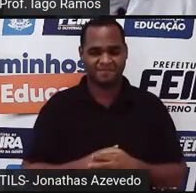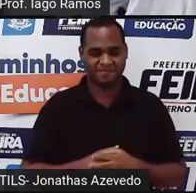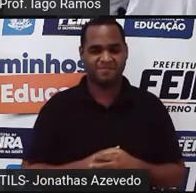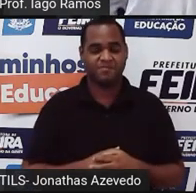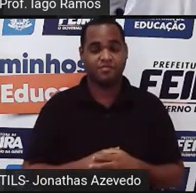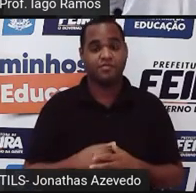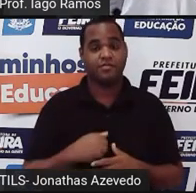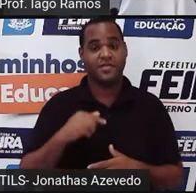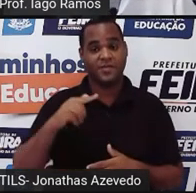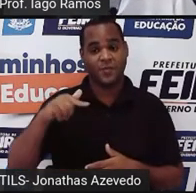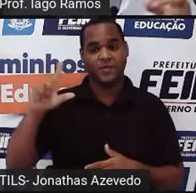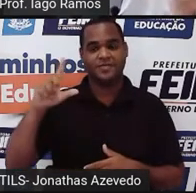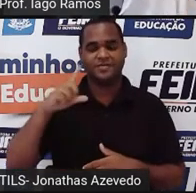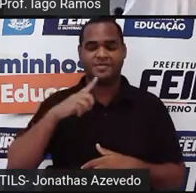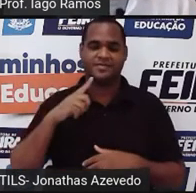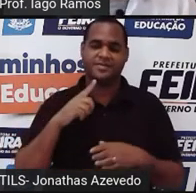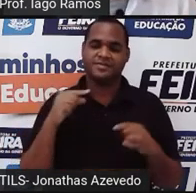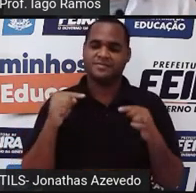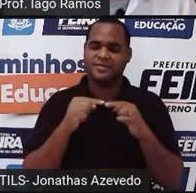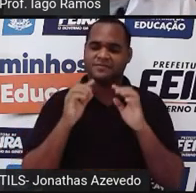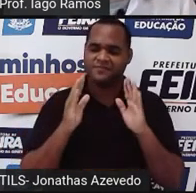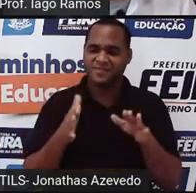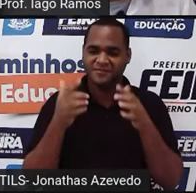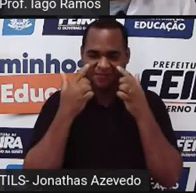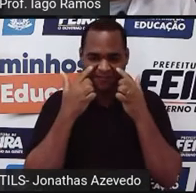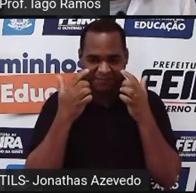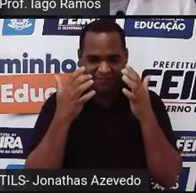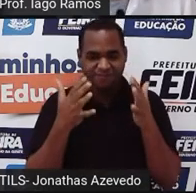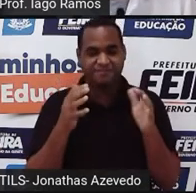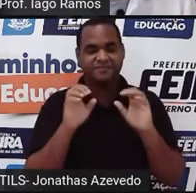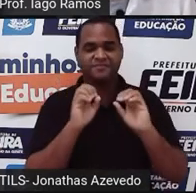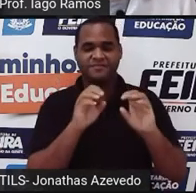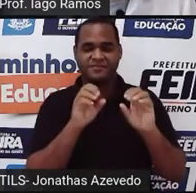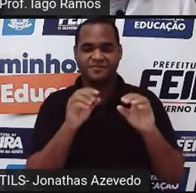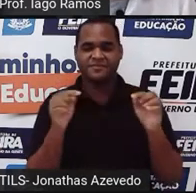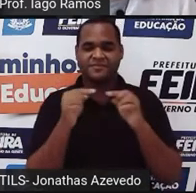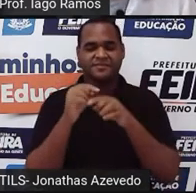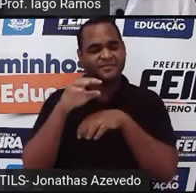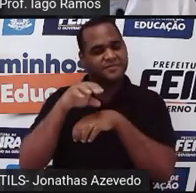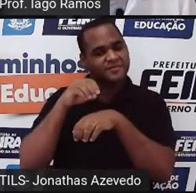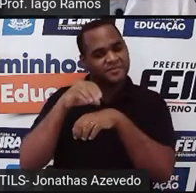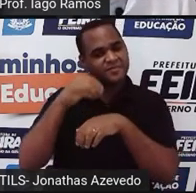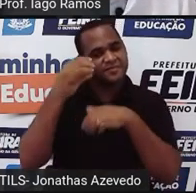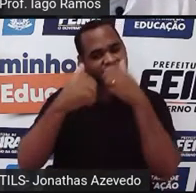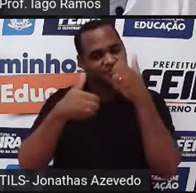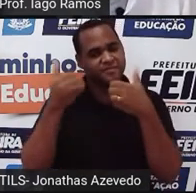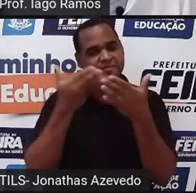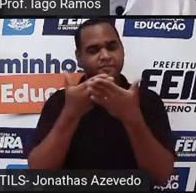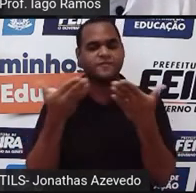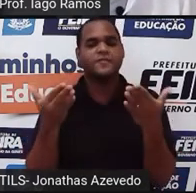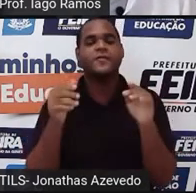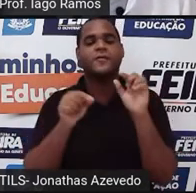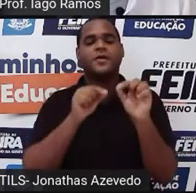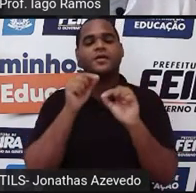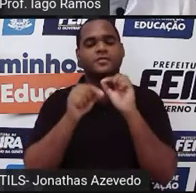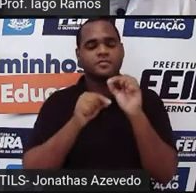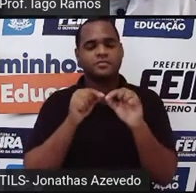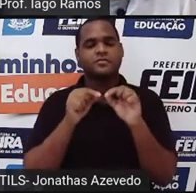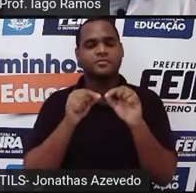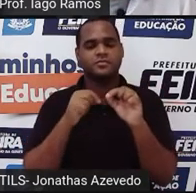além de tudo isso que a gente já viu Nessa aula eu vou trazer aqui para você mas